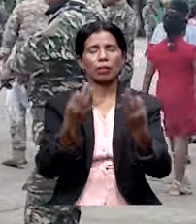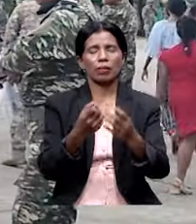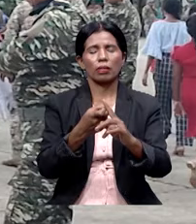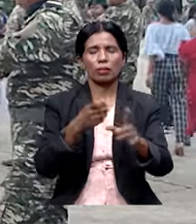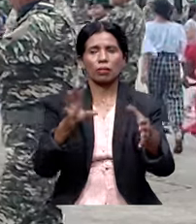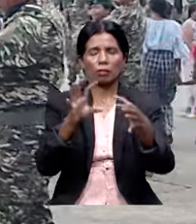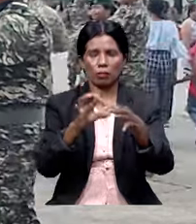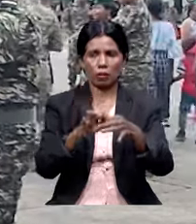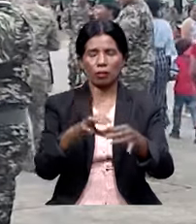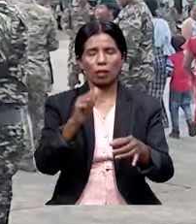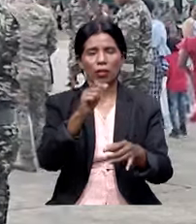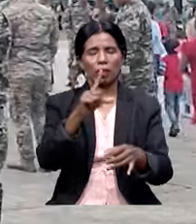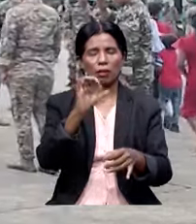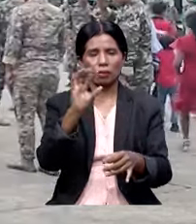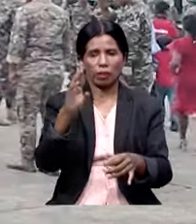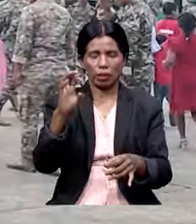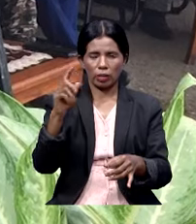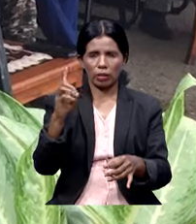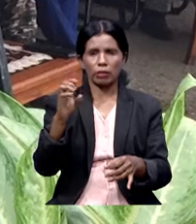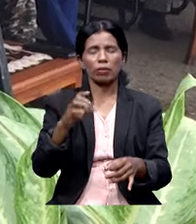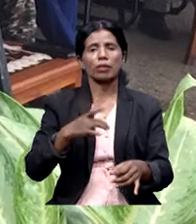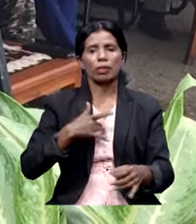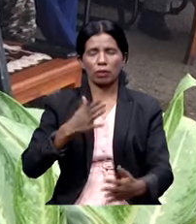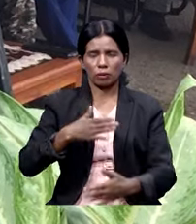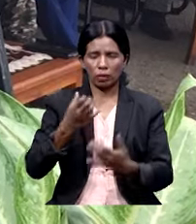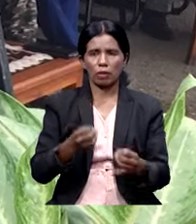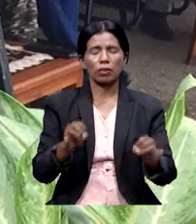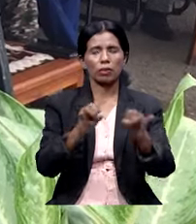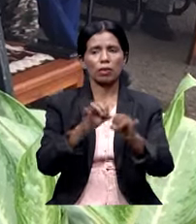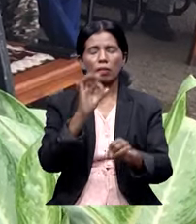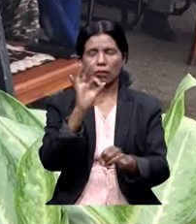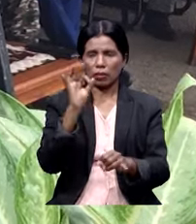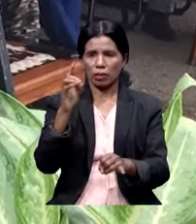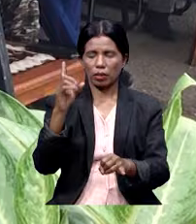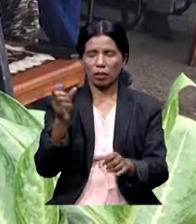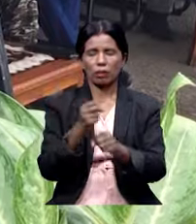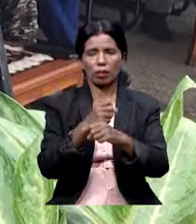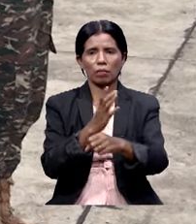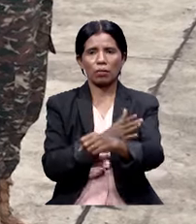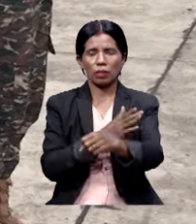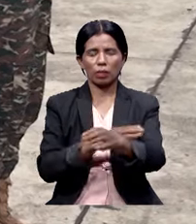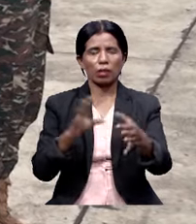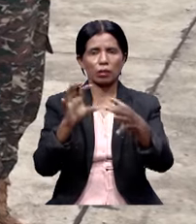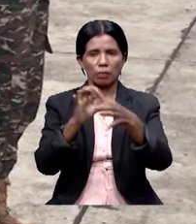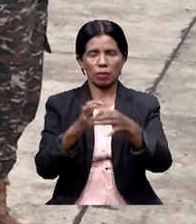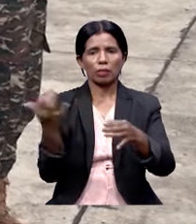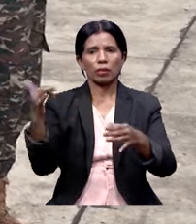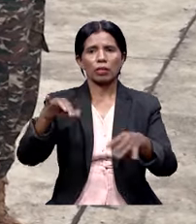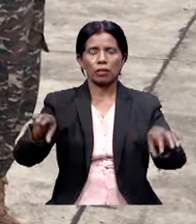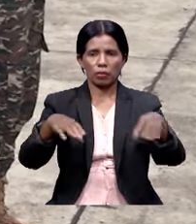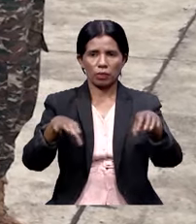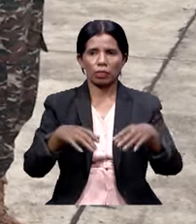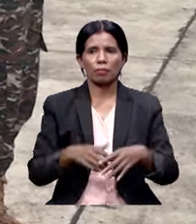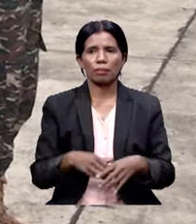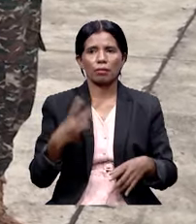promovido Alfredo Sinti Contente, também a instituição FPTL considera o de halo promoção da membro sirenha serviço. Nebe